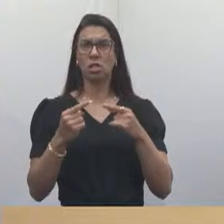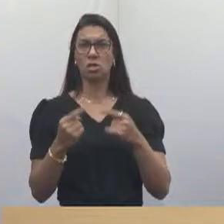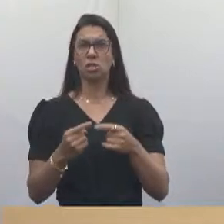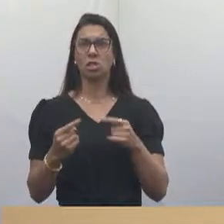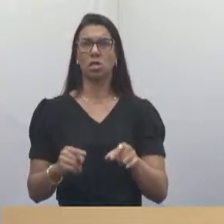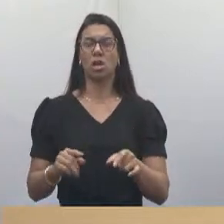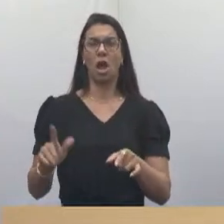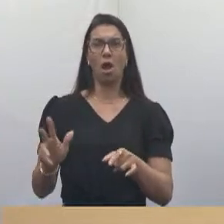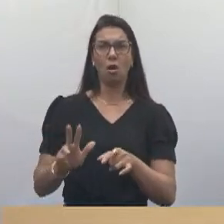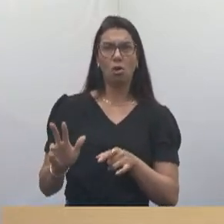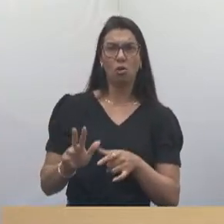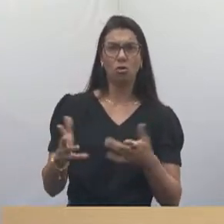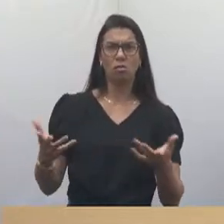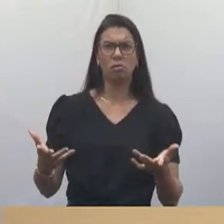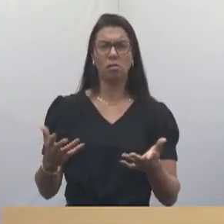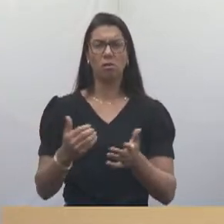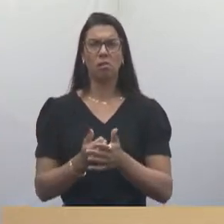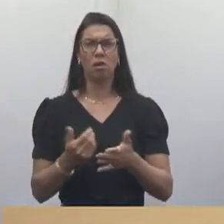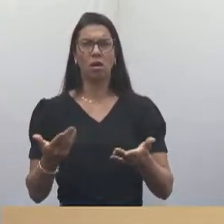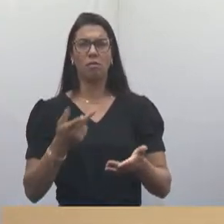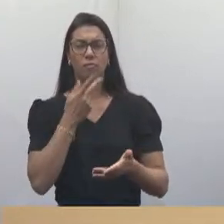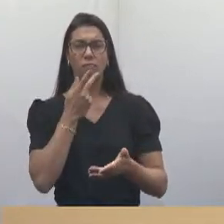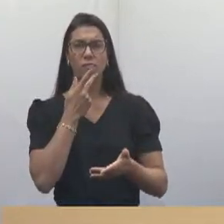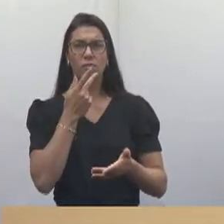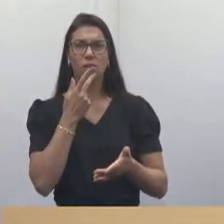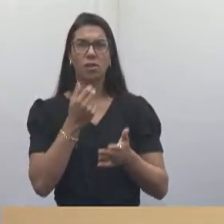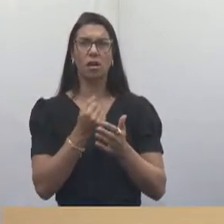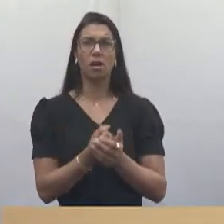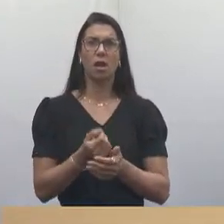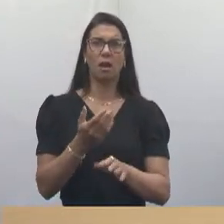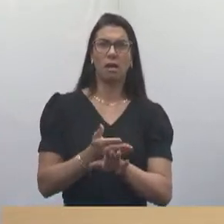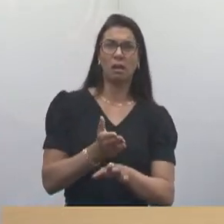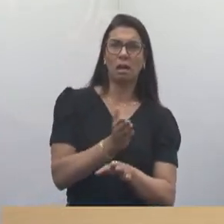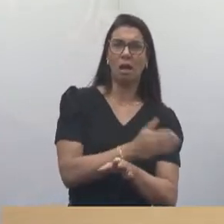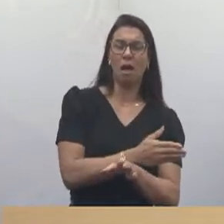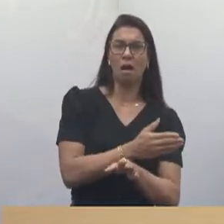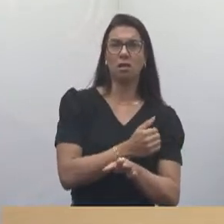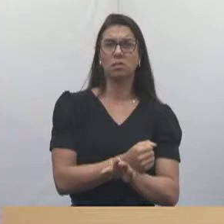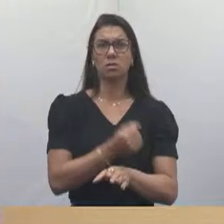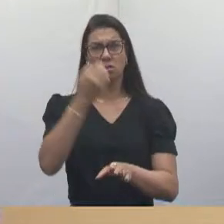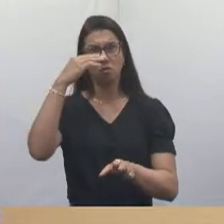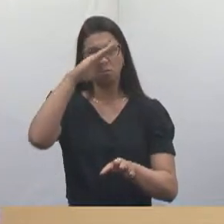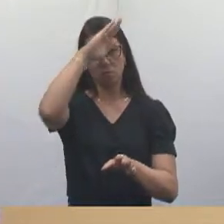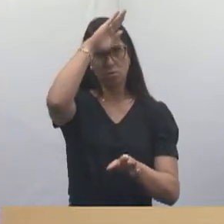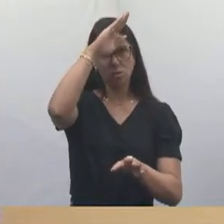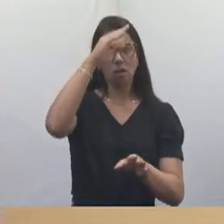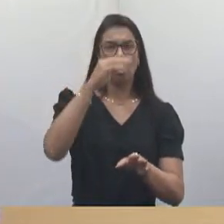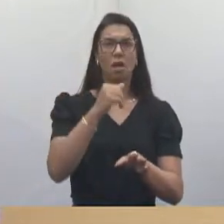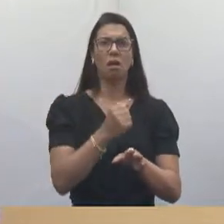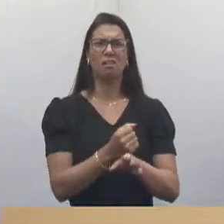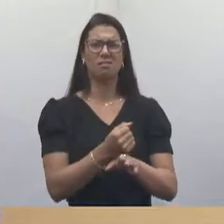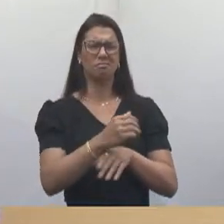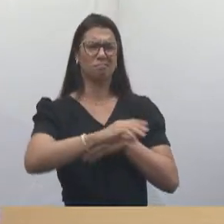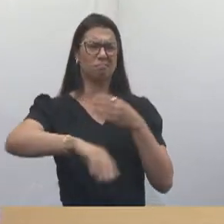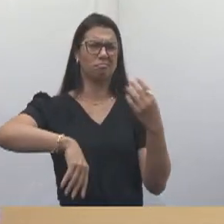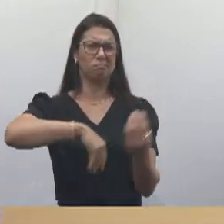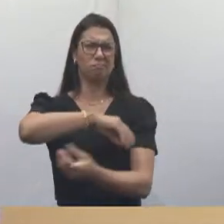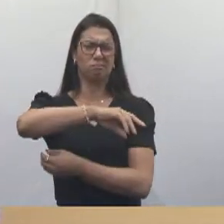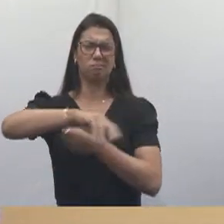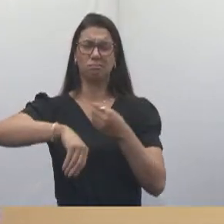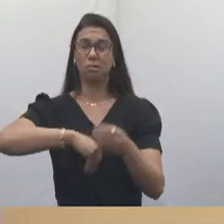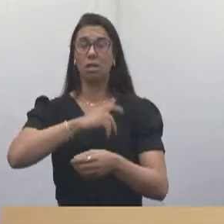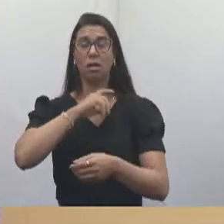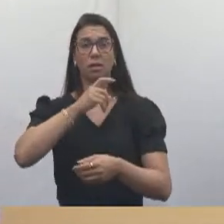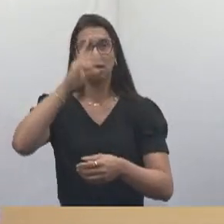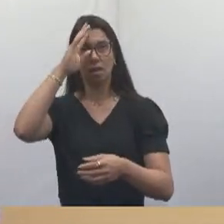criticar que caiu o ICMS, que o antigo presidente fez política usando o dinheiro dos municípios. É uma salada aqui que ninguém